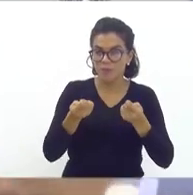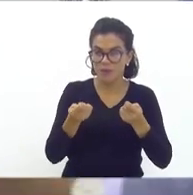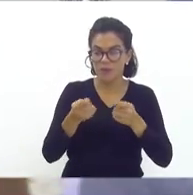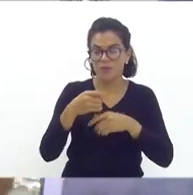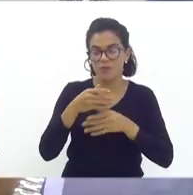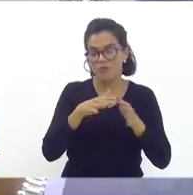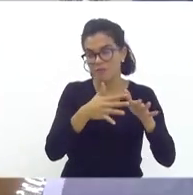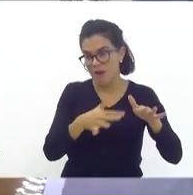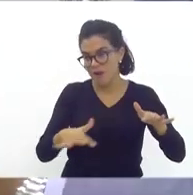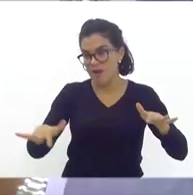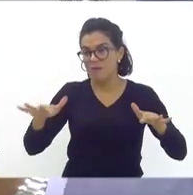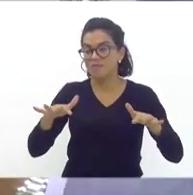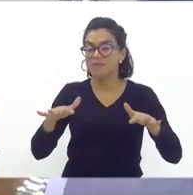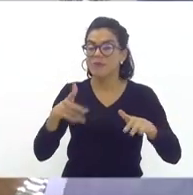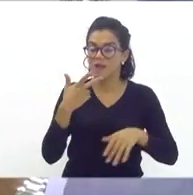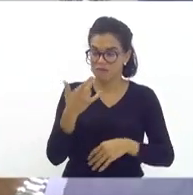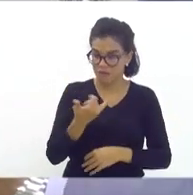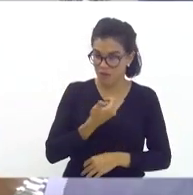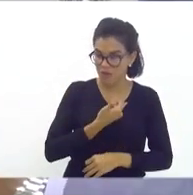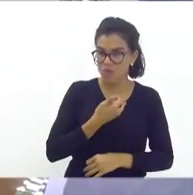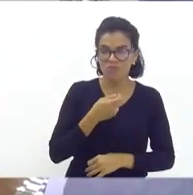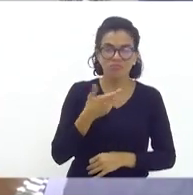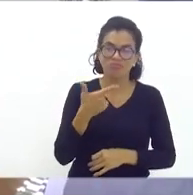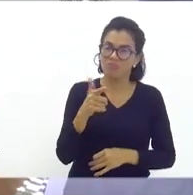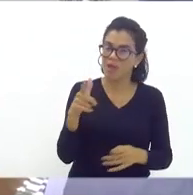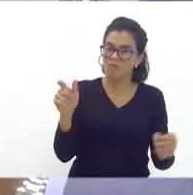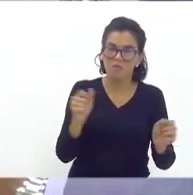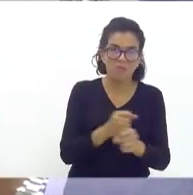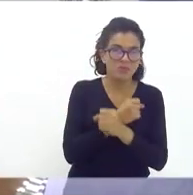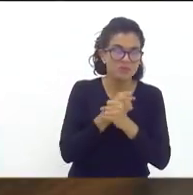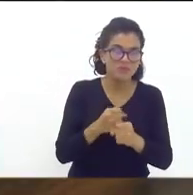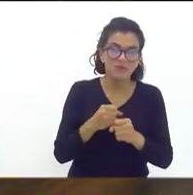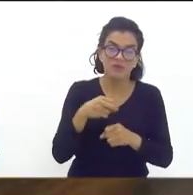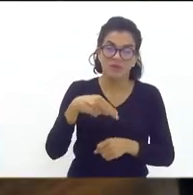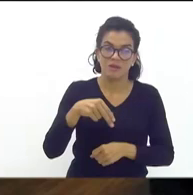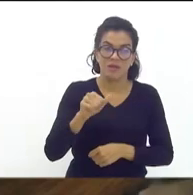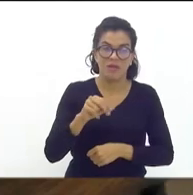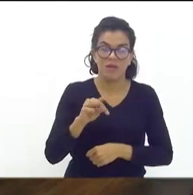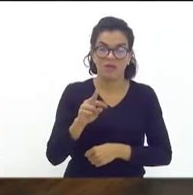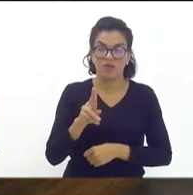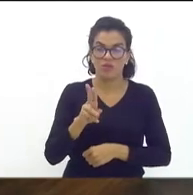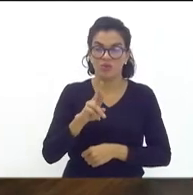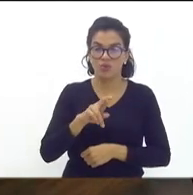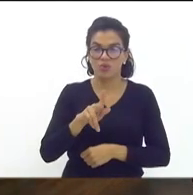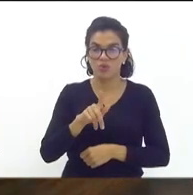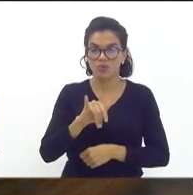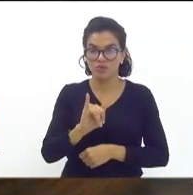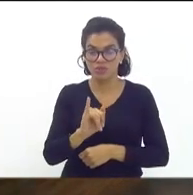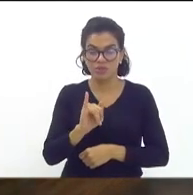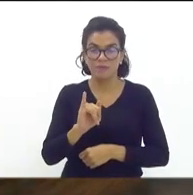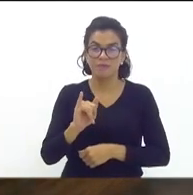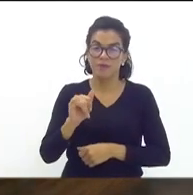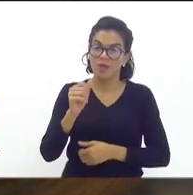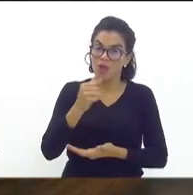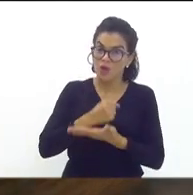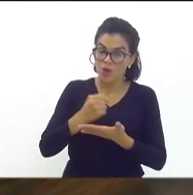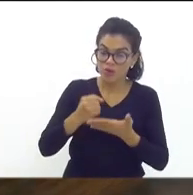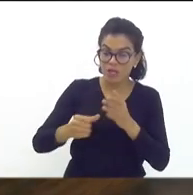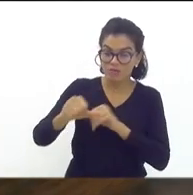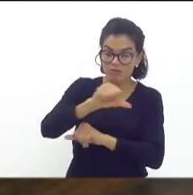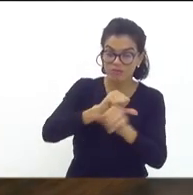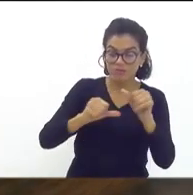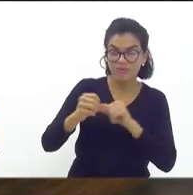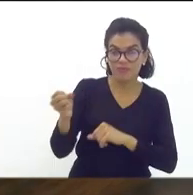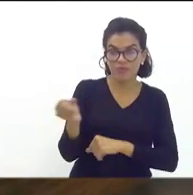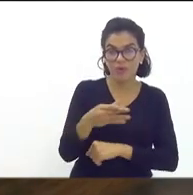ele falou que não haveria nenhuma possibilidade da Nature ela receber a renovação dessa concessão diante